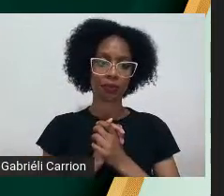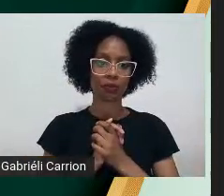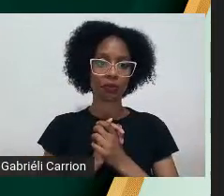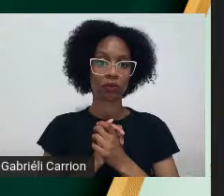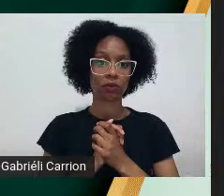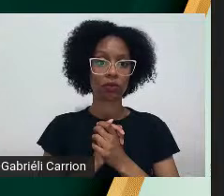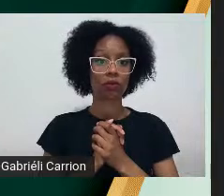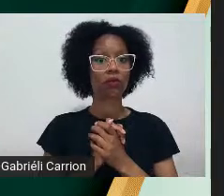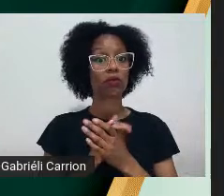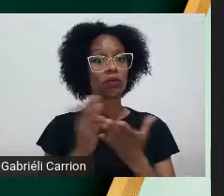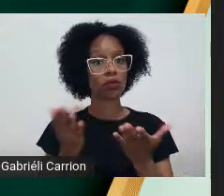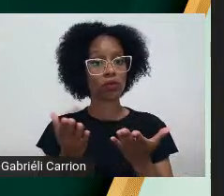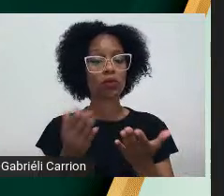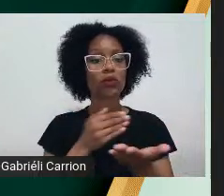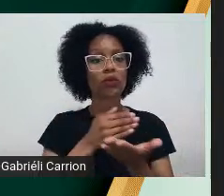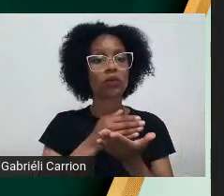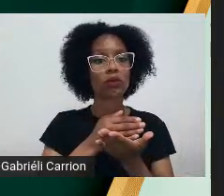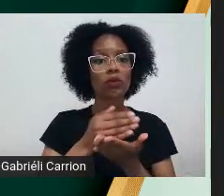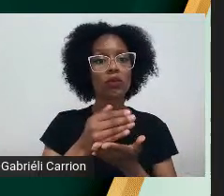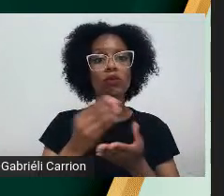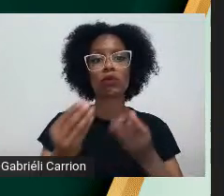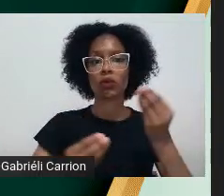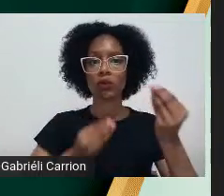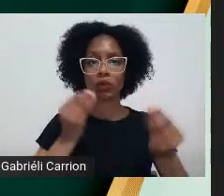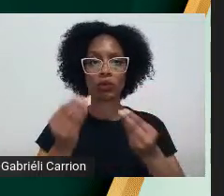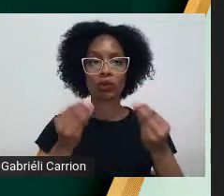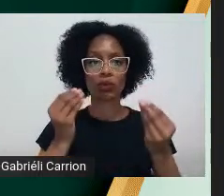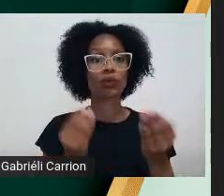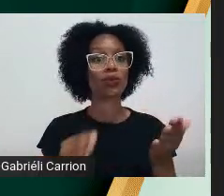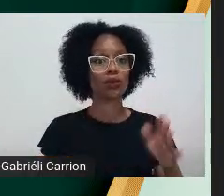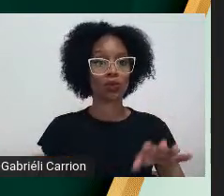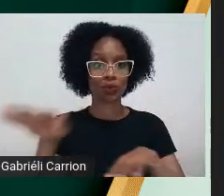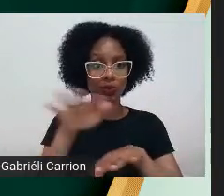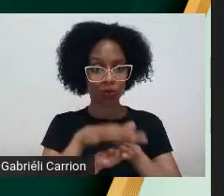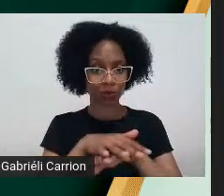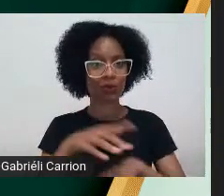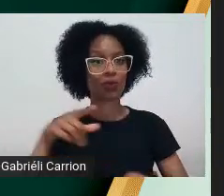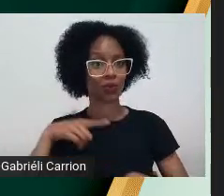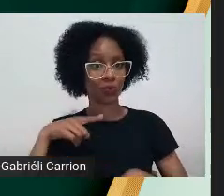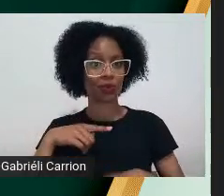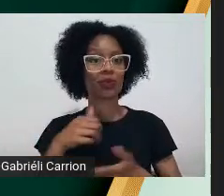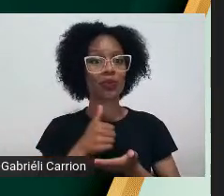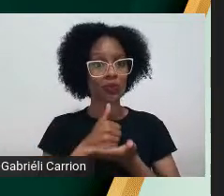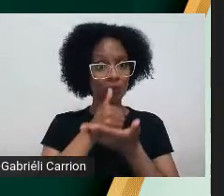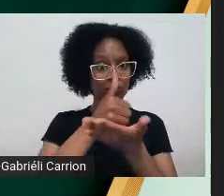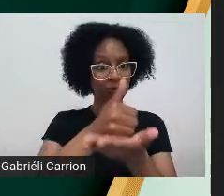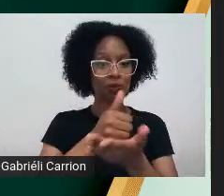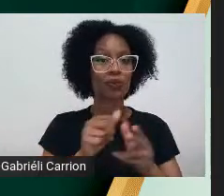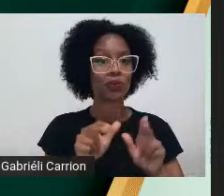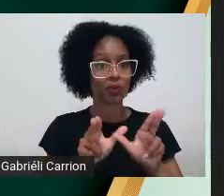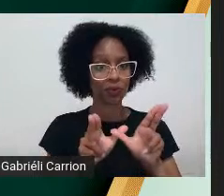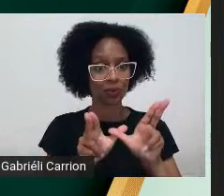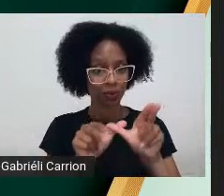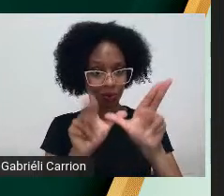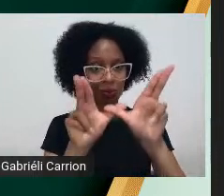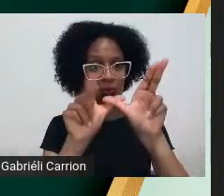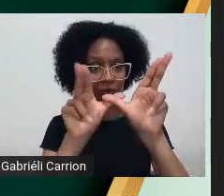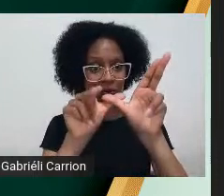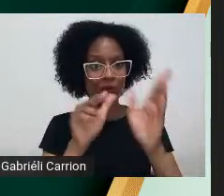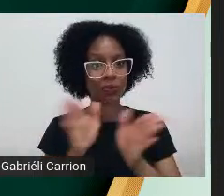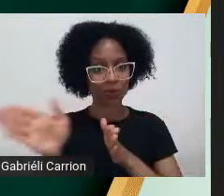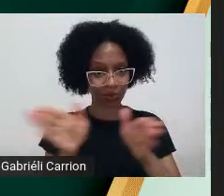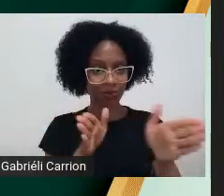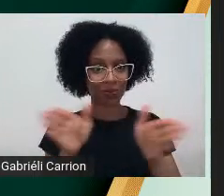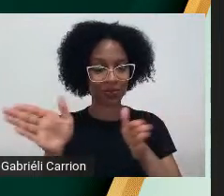Esta cerimônia acontece de forma inclusiva e, para isso, contamos com a colaboração do Núcleo de Inclusão e